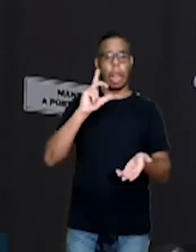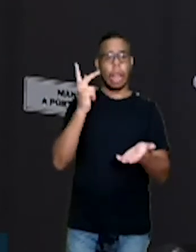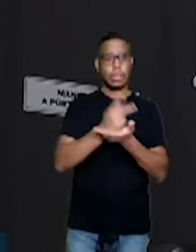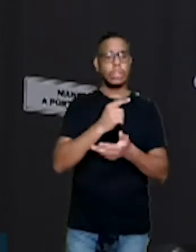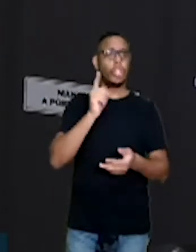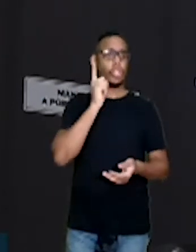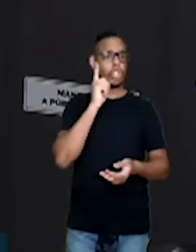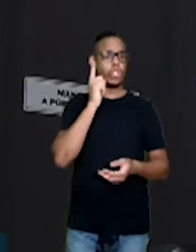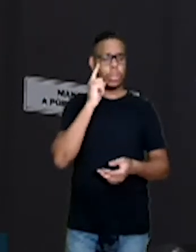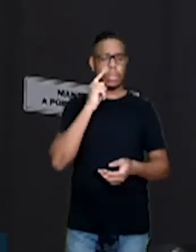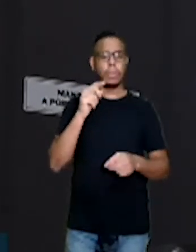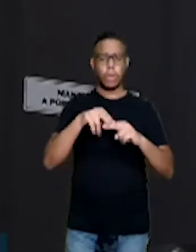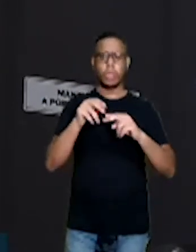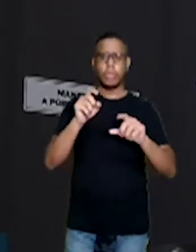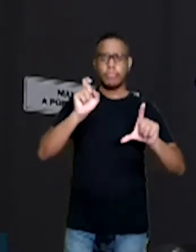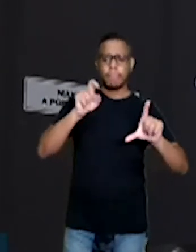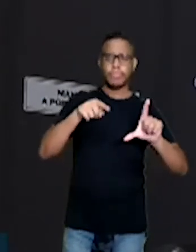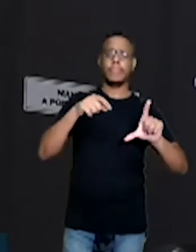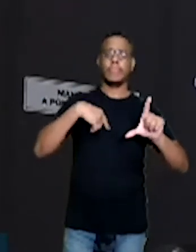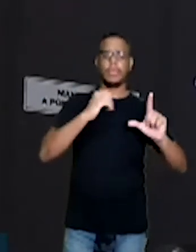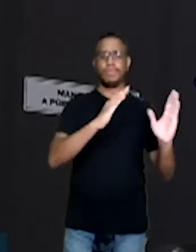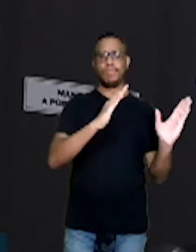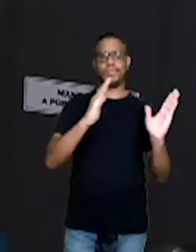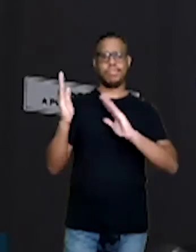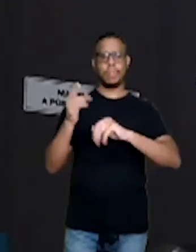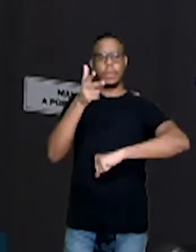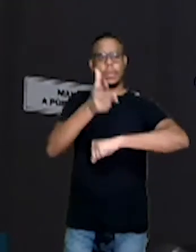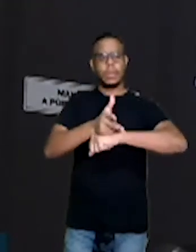dias. Se puder, TV Câmara, por gentileza.